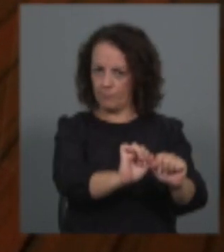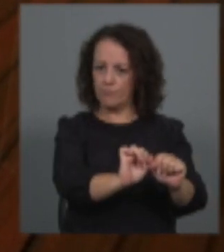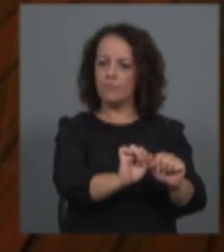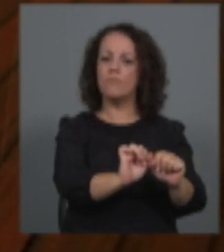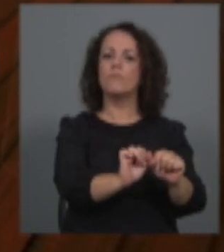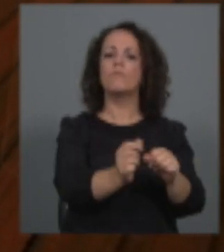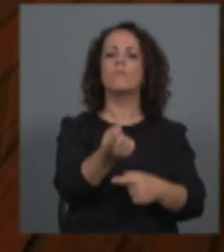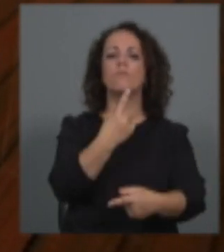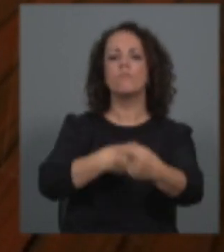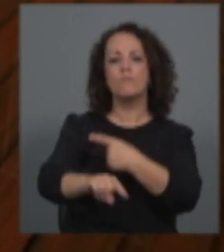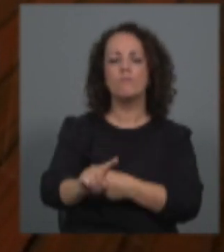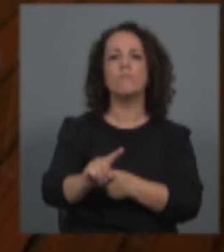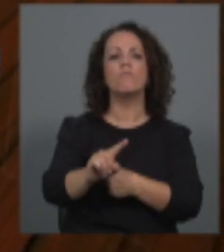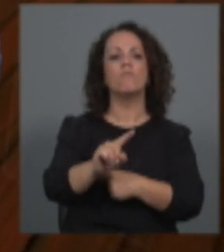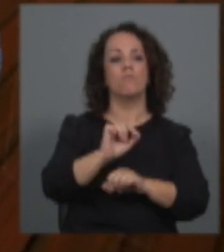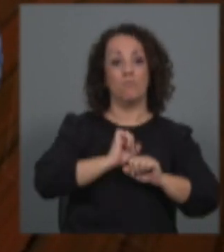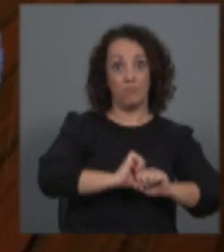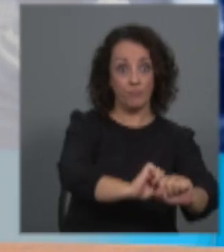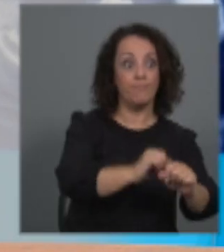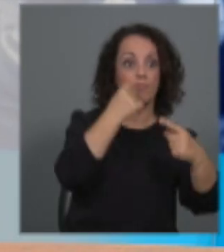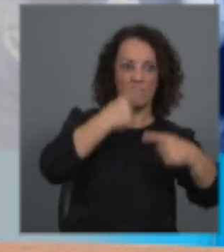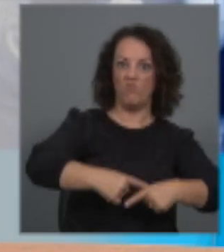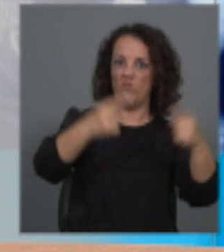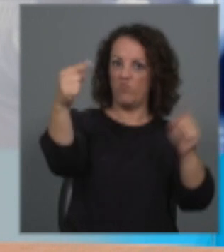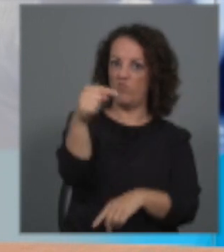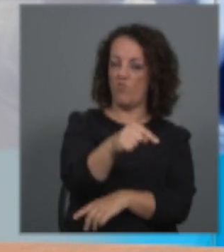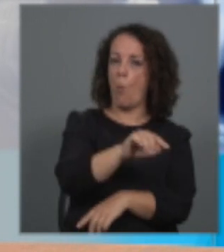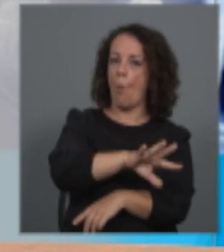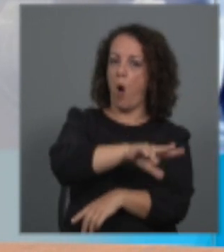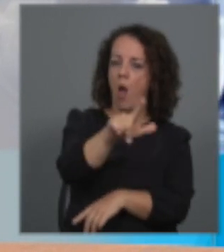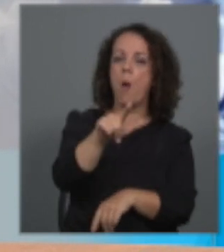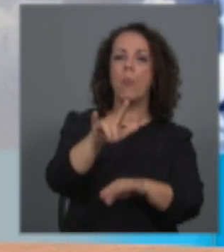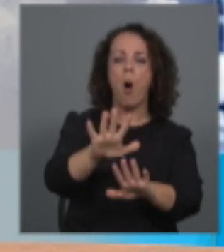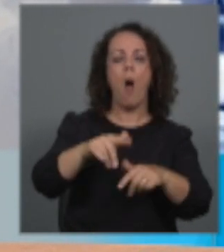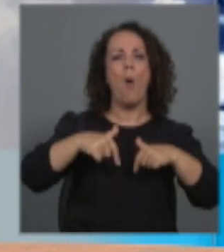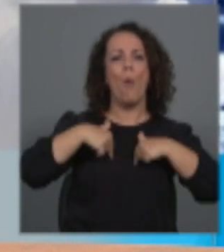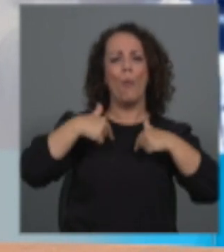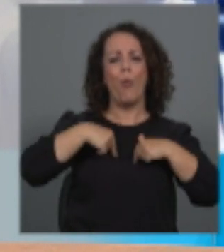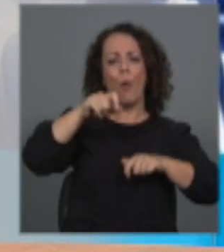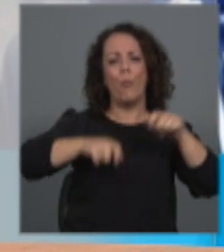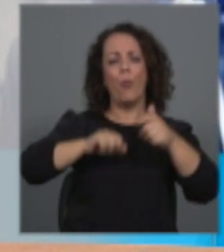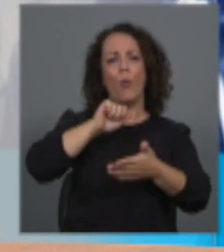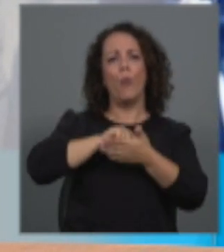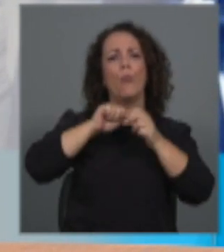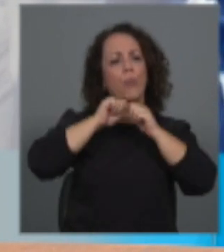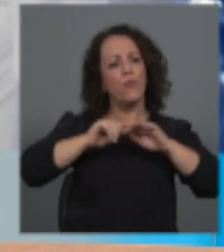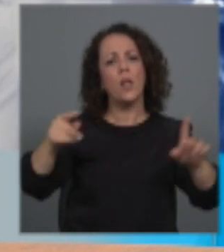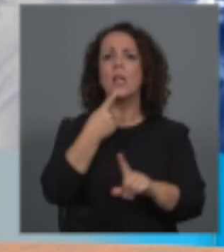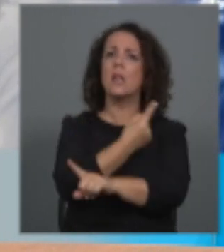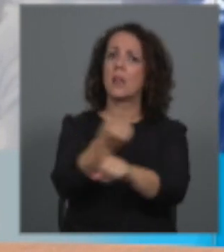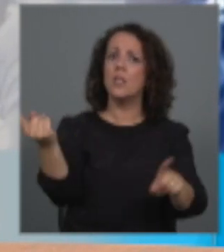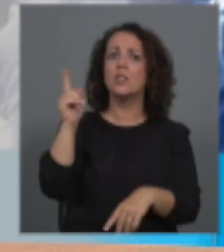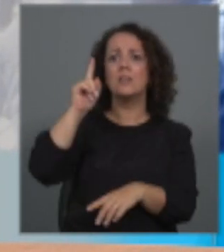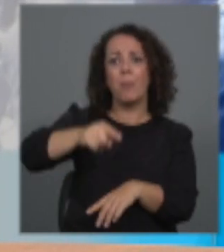denunciar o próprio mal. Mas, por outro lado, os profetas anunciavam o bem que o povo de Israel